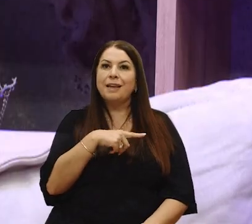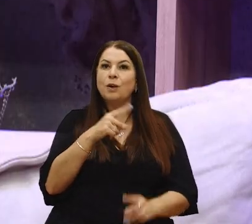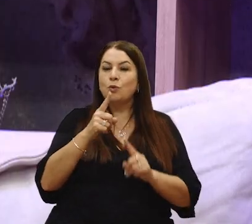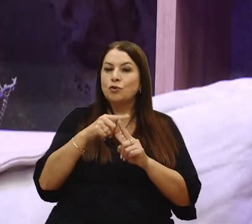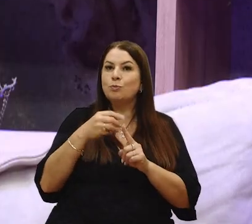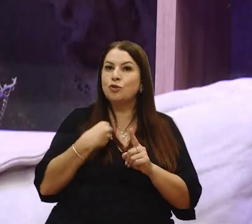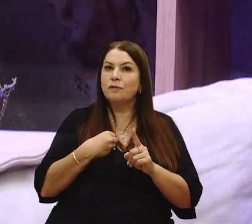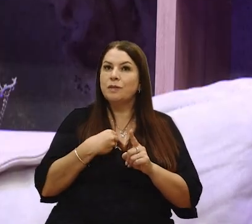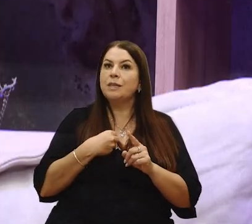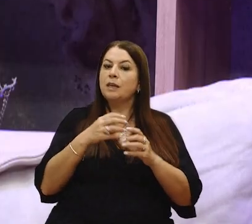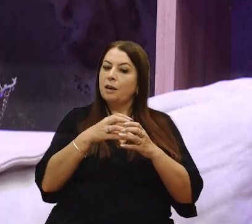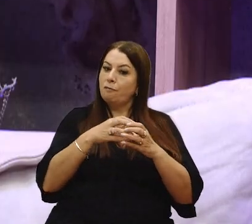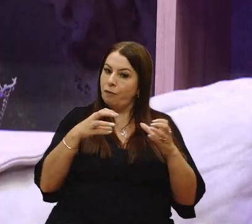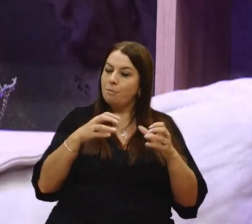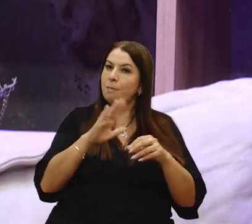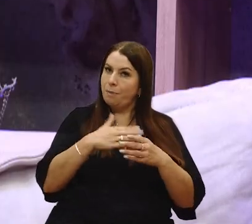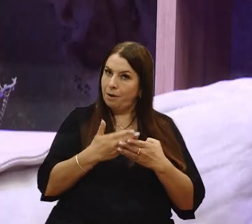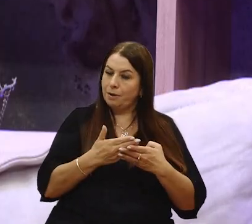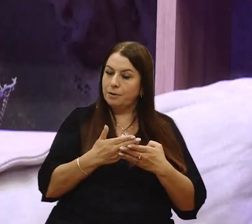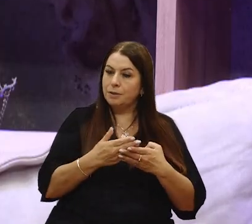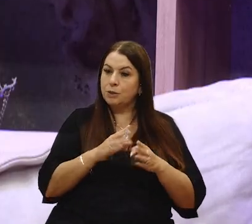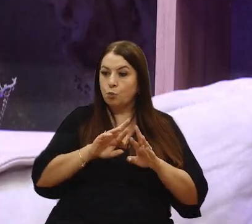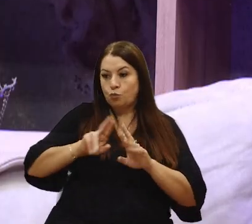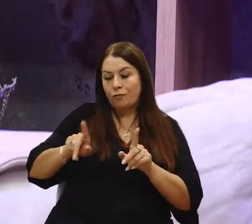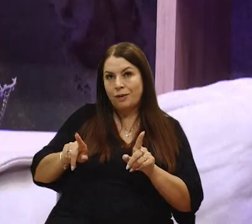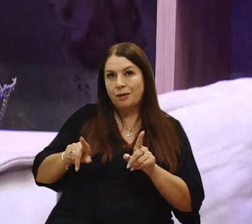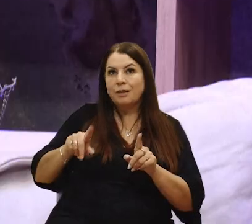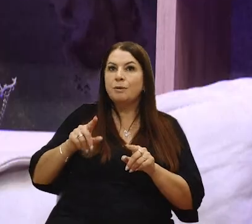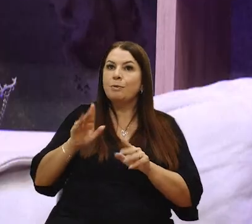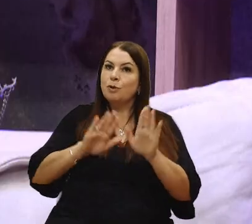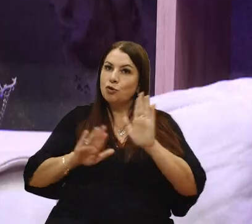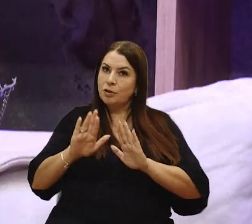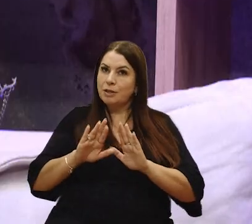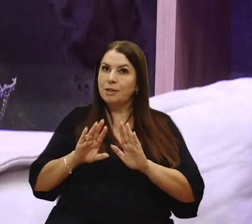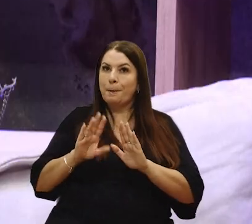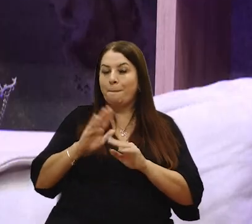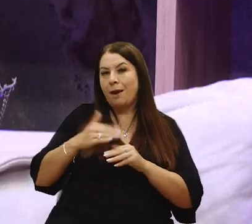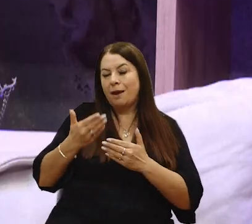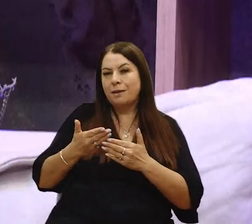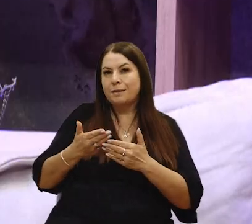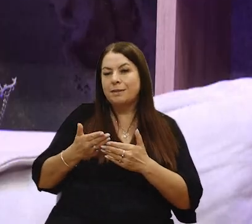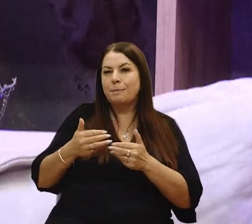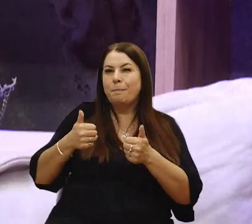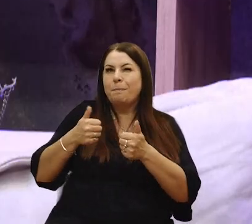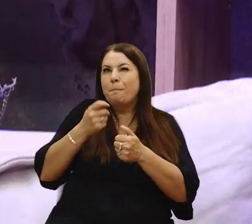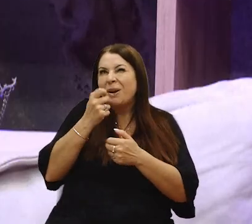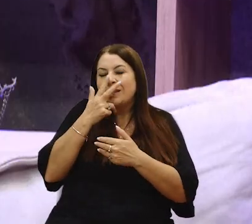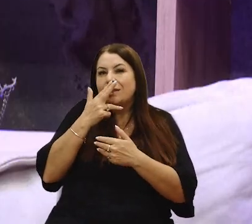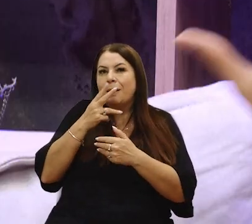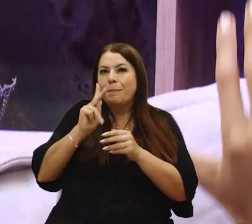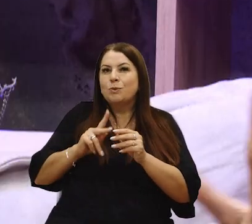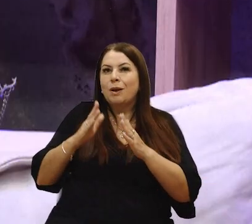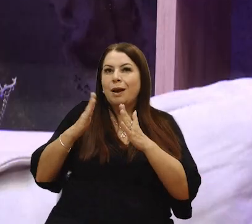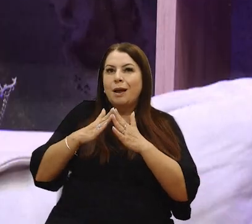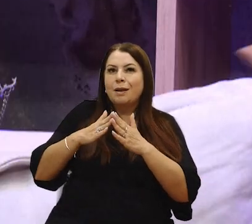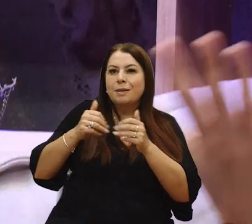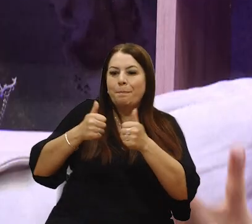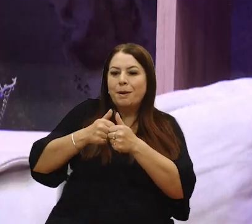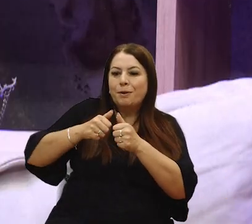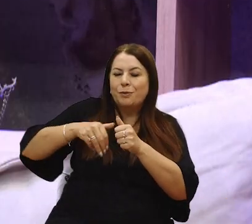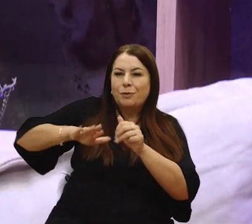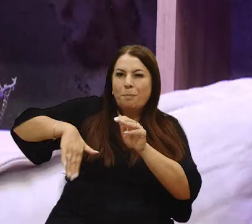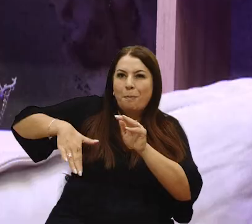individuais e também que a gente vai, assim, acrescentando conforme as consultas. Porque também é uma coisa que nem a Bruna